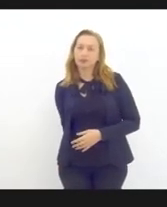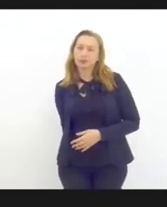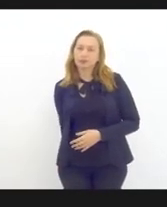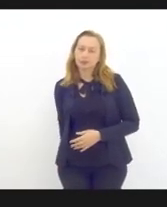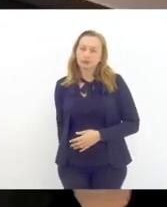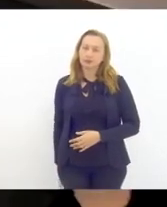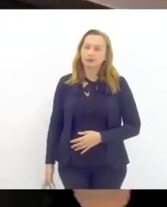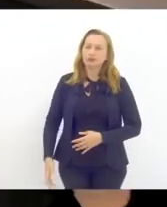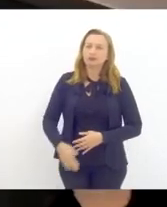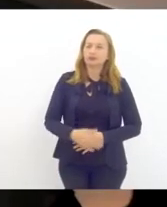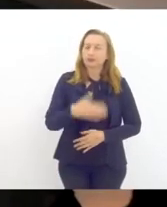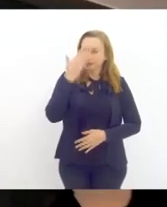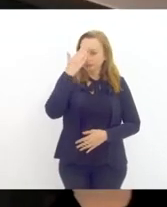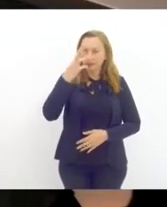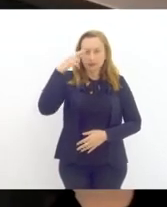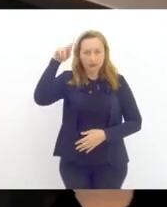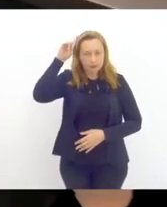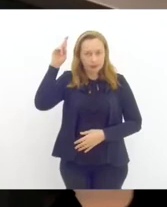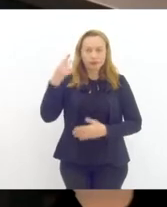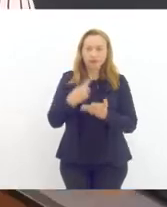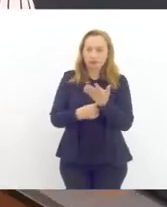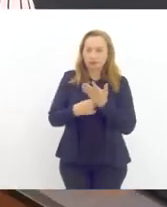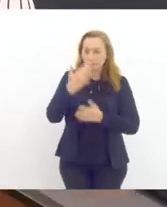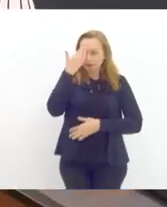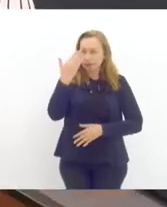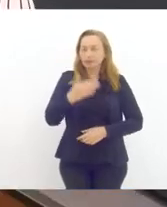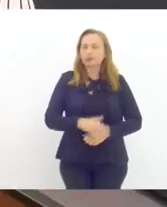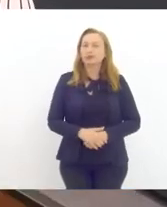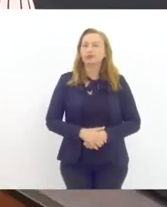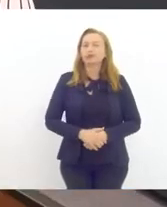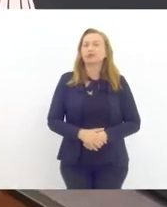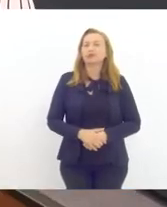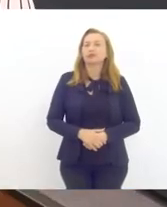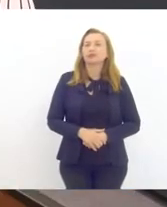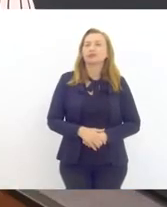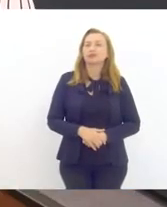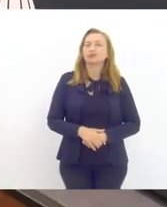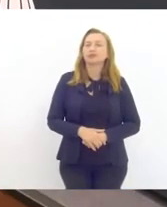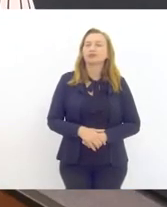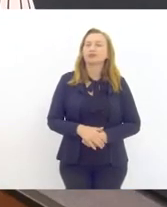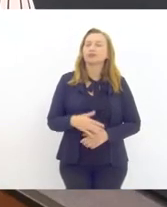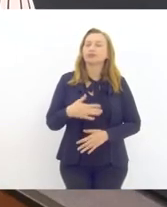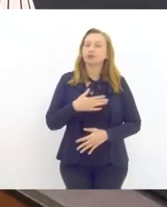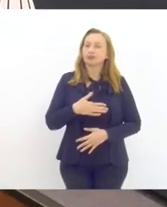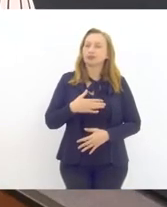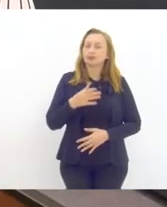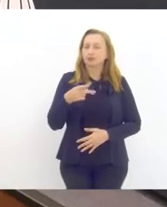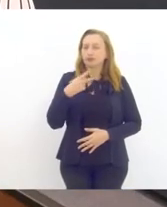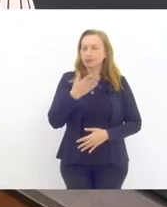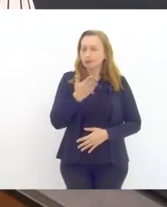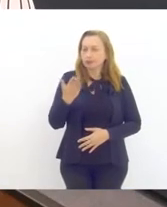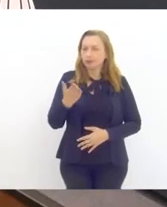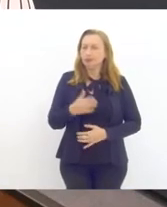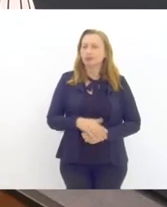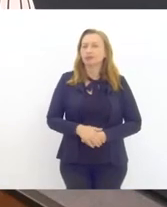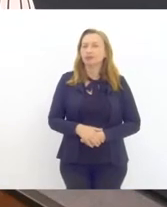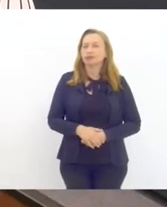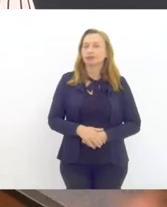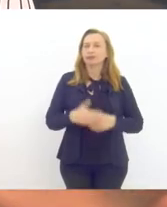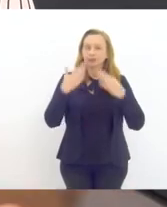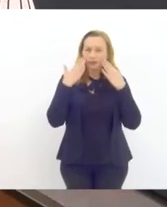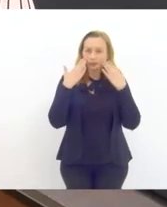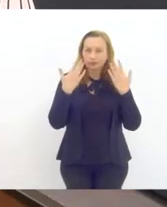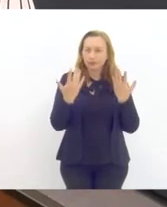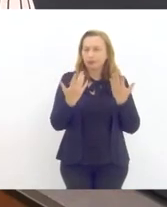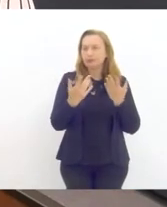Deputado Renan Ferreirinha, obrigado pela sua contribuição. Gostaria de dividir aqui com vocês que os representantes